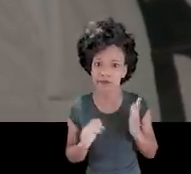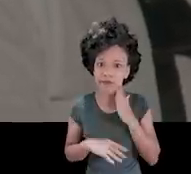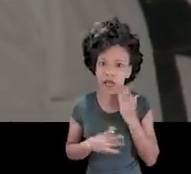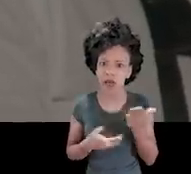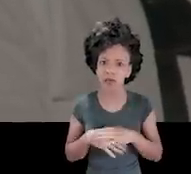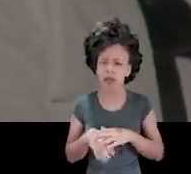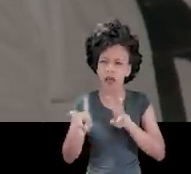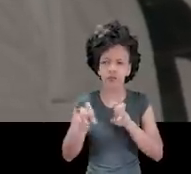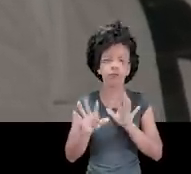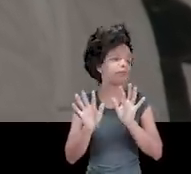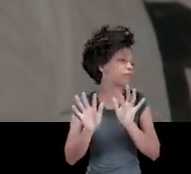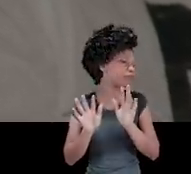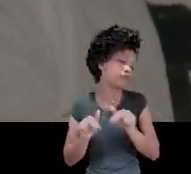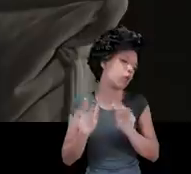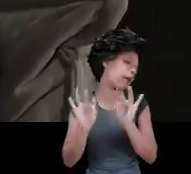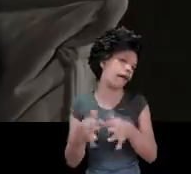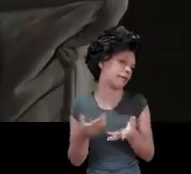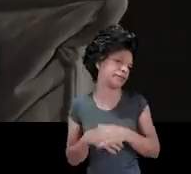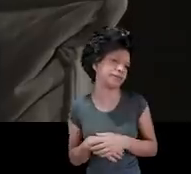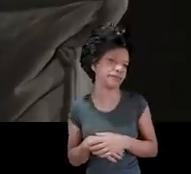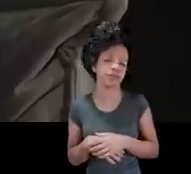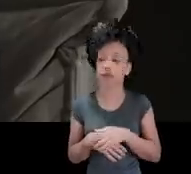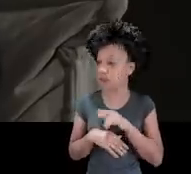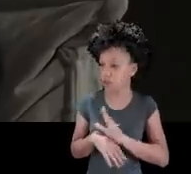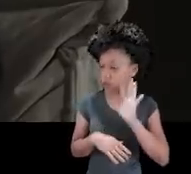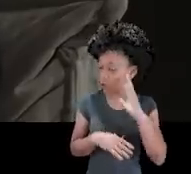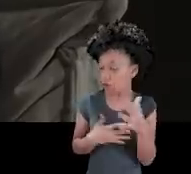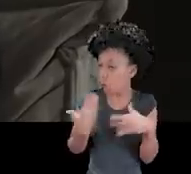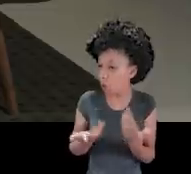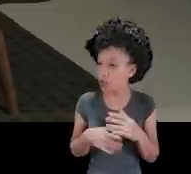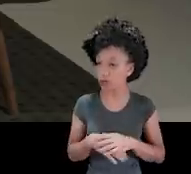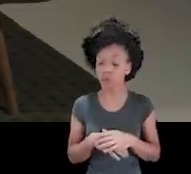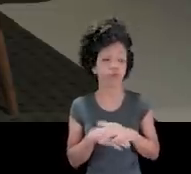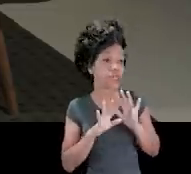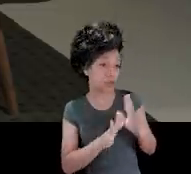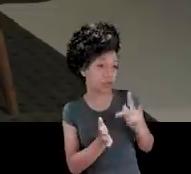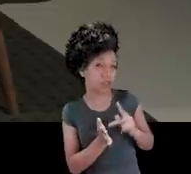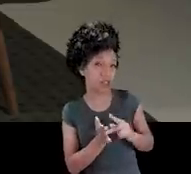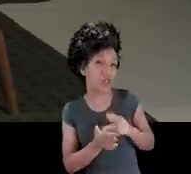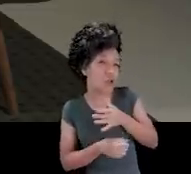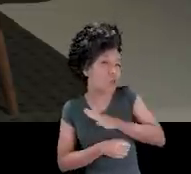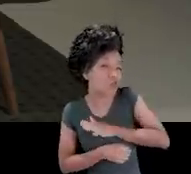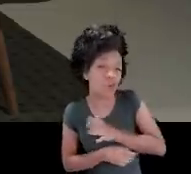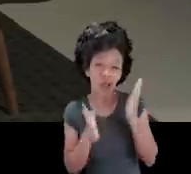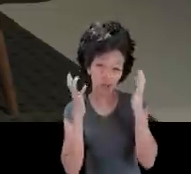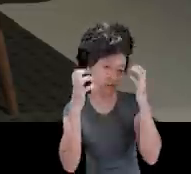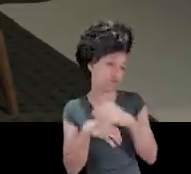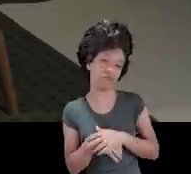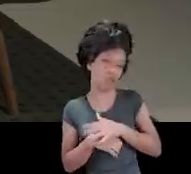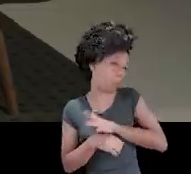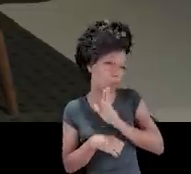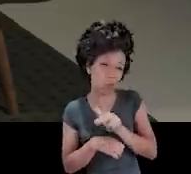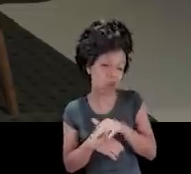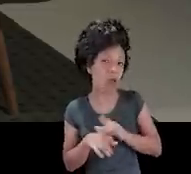num, o assunto nunca acaba, essa que é a verdade. Você tomou essa decisão quando, assim, da tua vida? Então, na verdade, eu nunca gostei de ter cabelo. Só que como